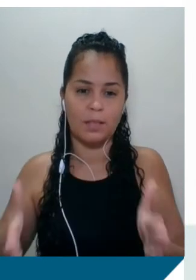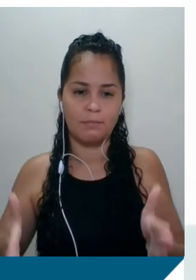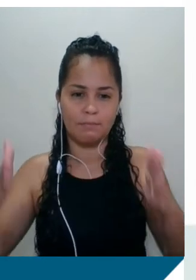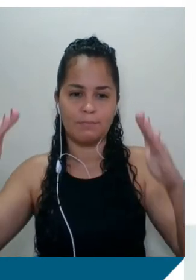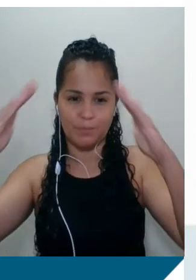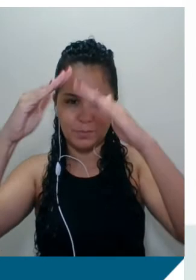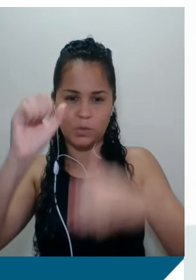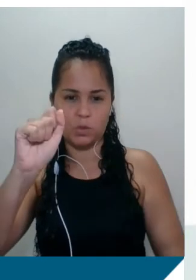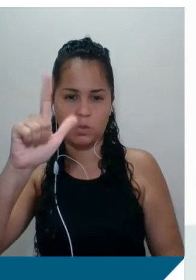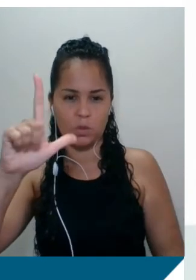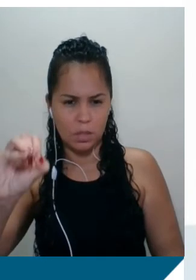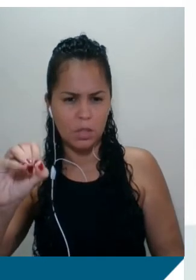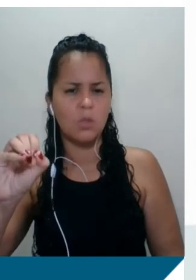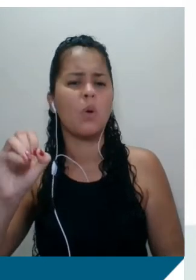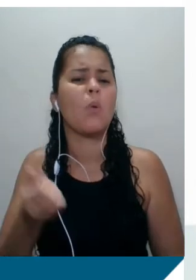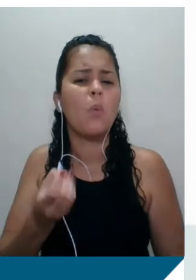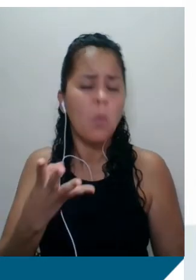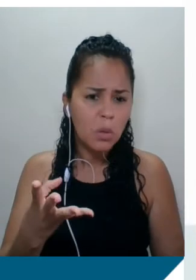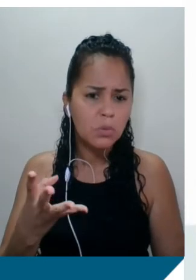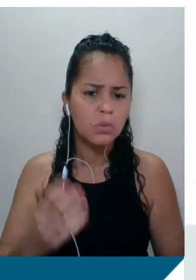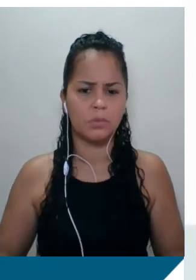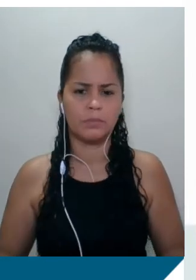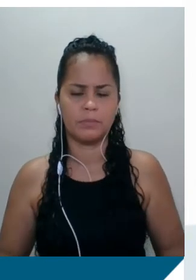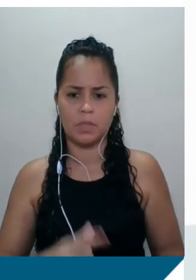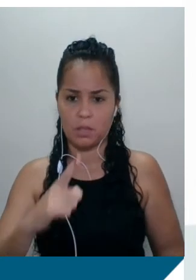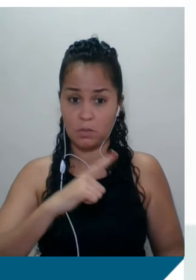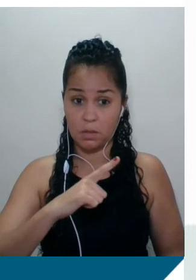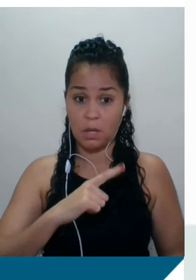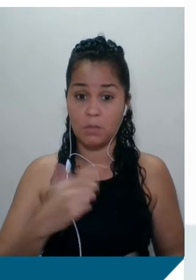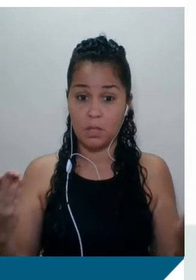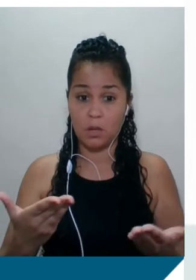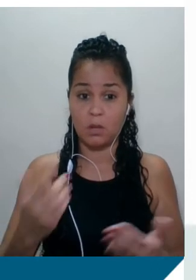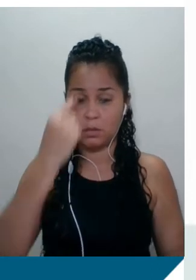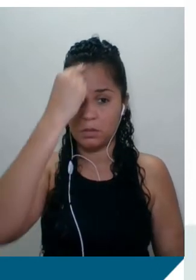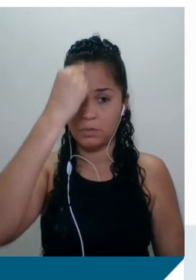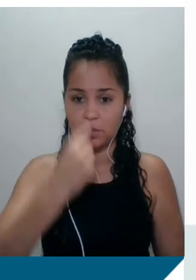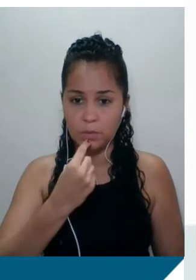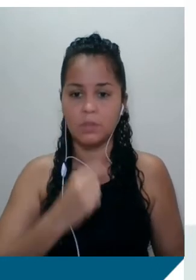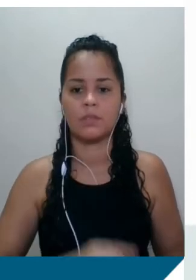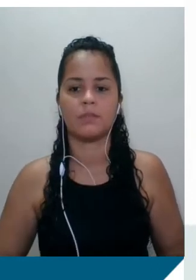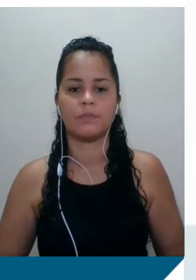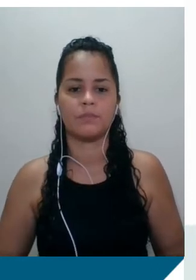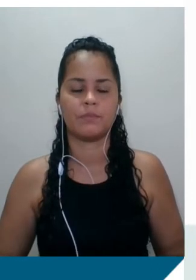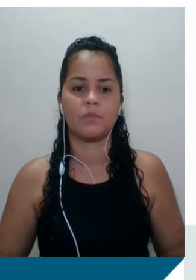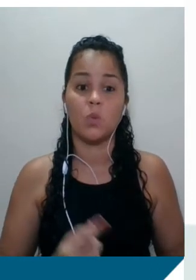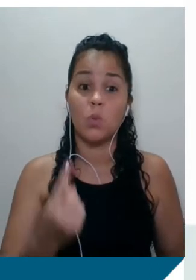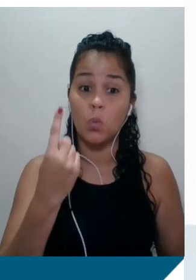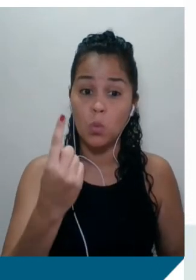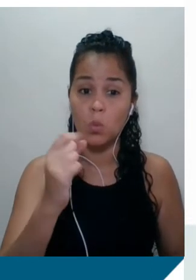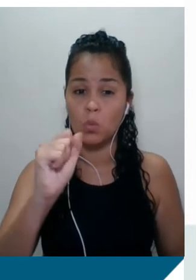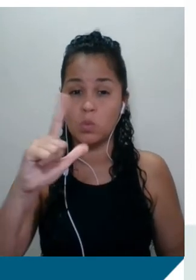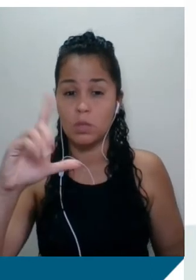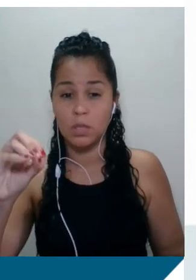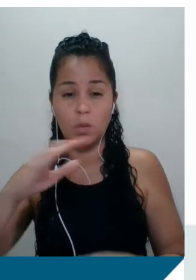silo é... Então, beleza. Essa questão aqui vai ser o seguinte. A gente vai ter esses silos, como estão mostrados na figura,